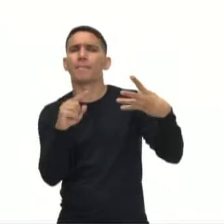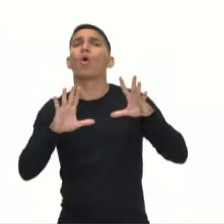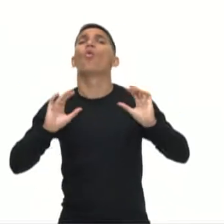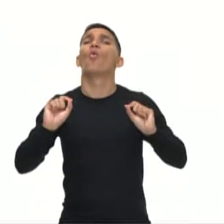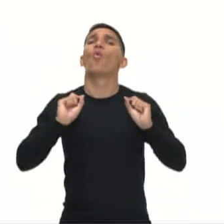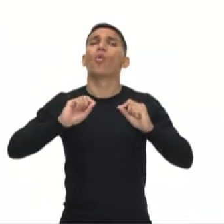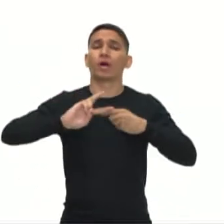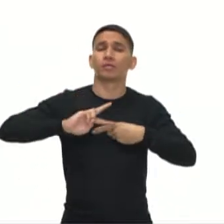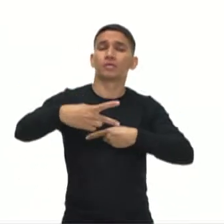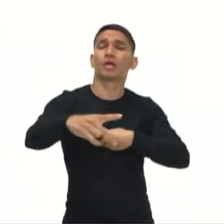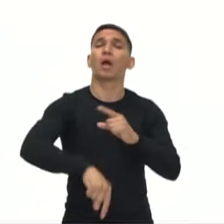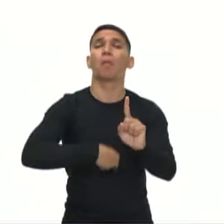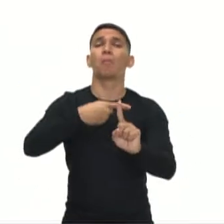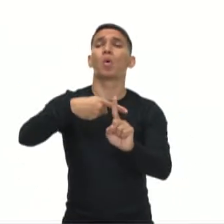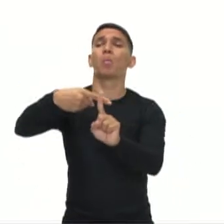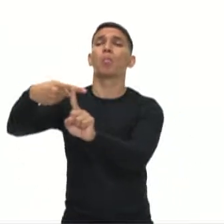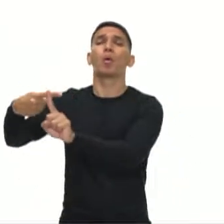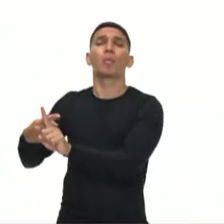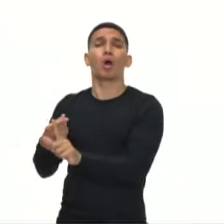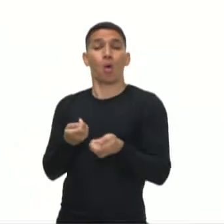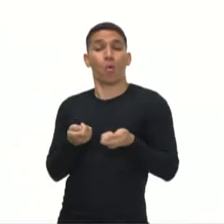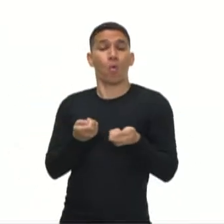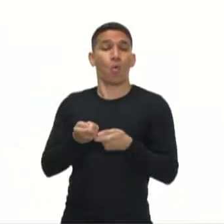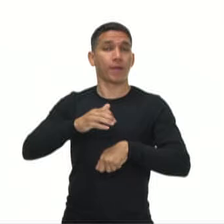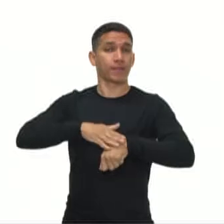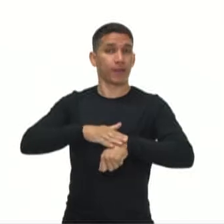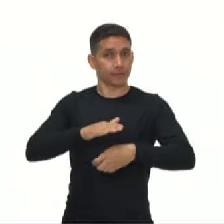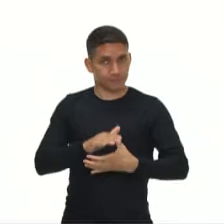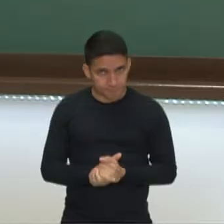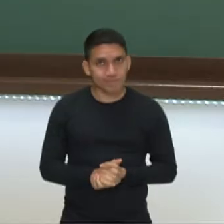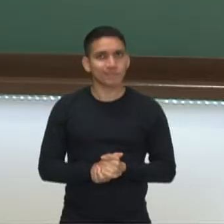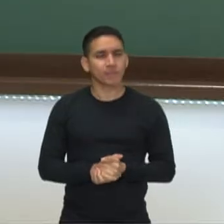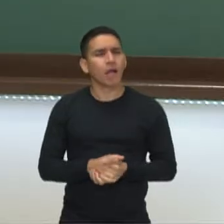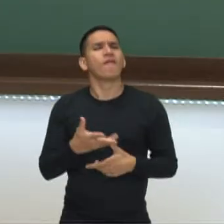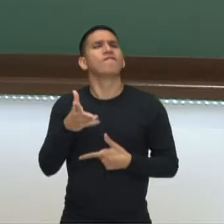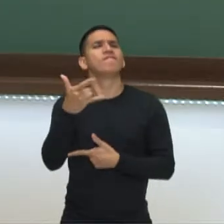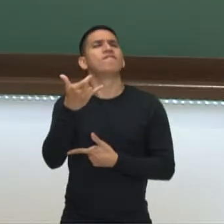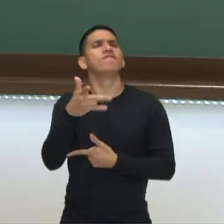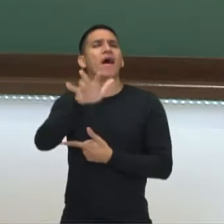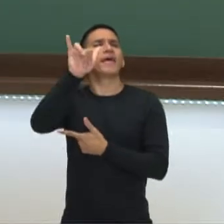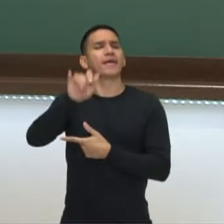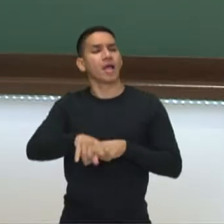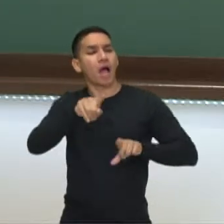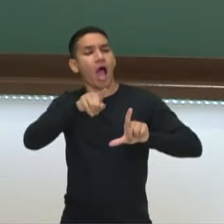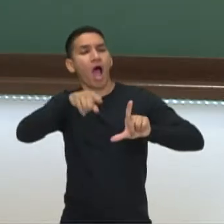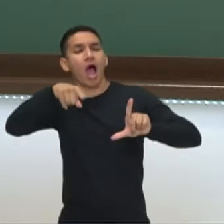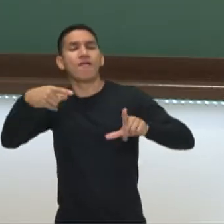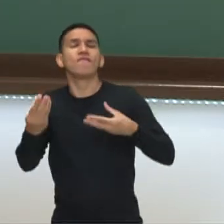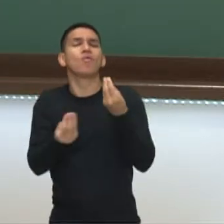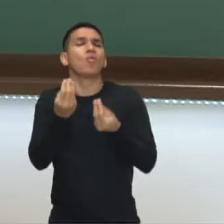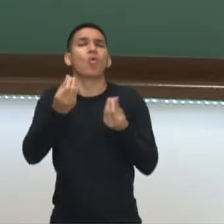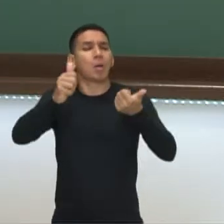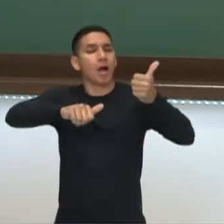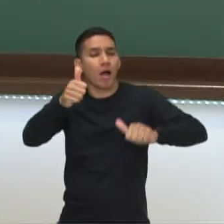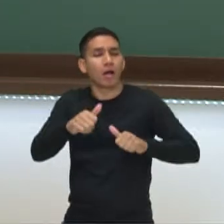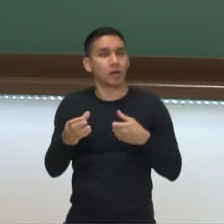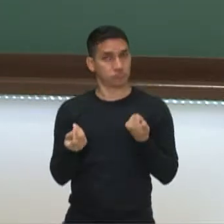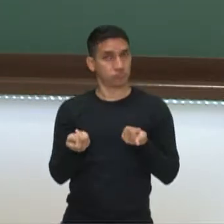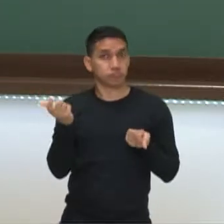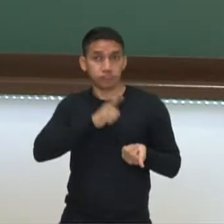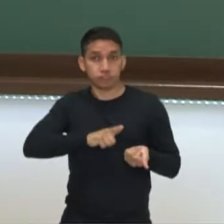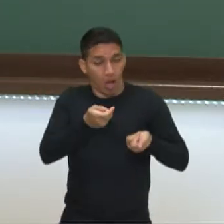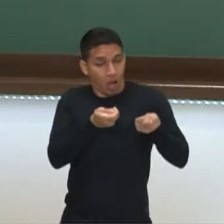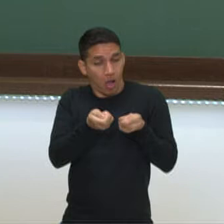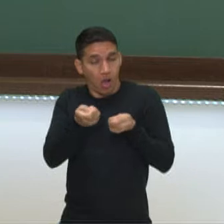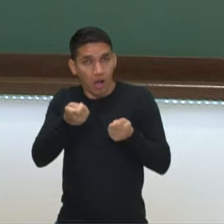gestão do tempo, Vamos aí medir quais são esses impactos positivos. Quando a gente faz uma gestão do tempo adequada, vai